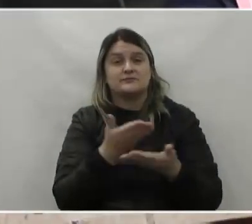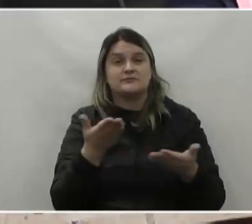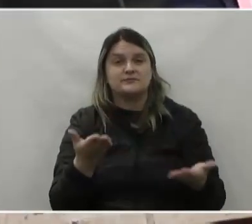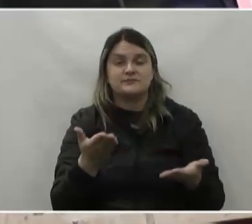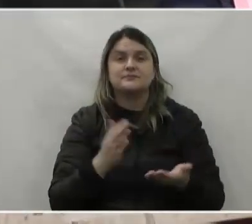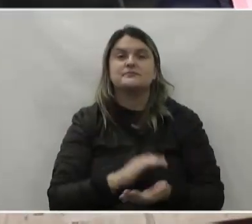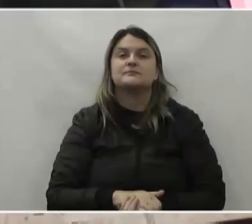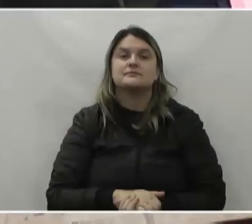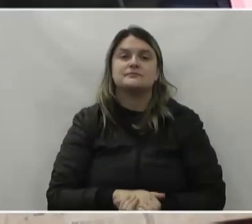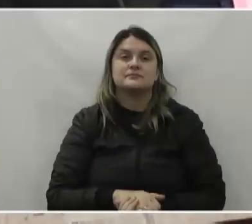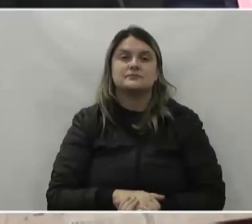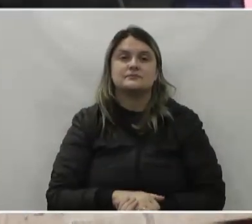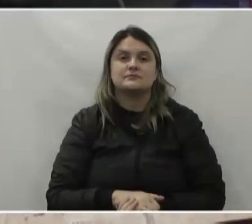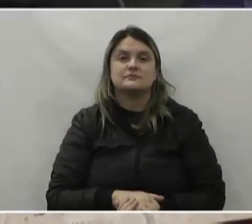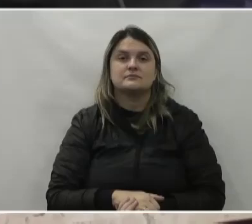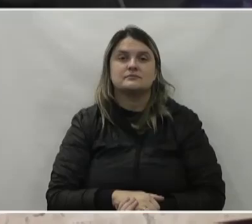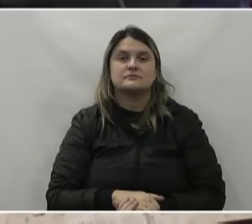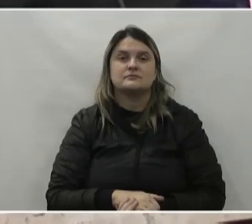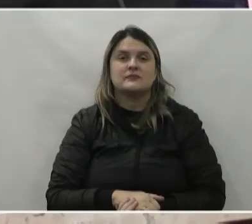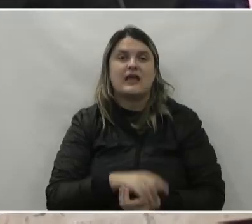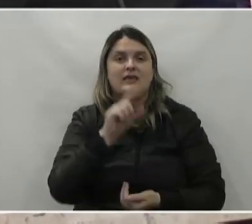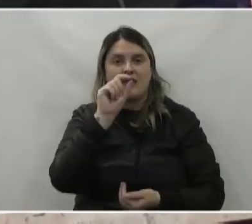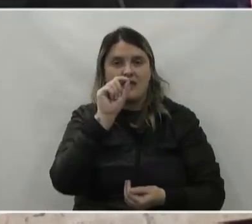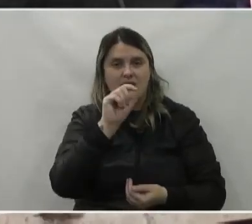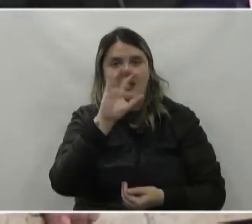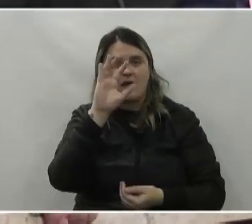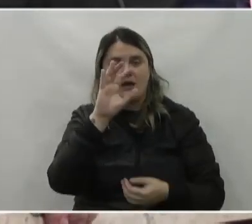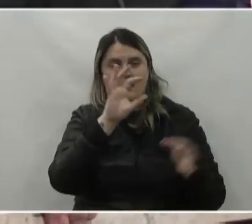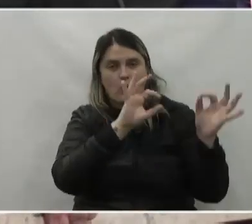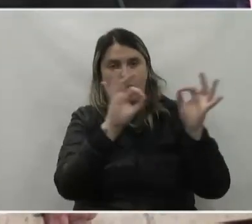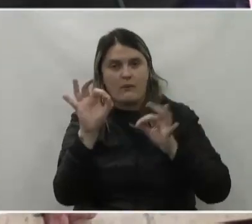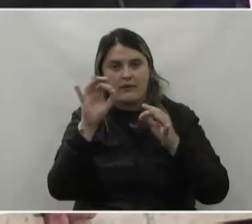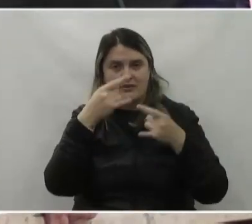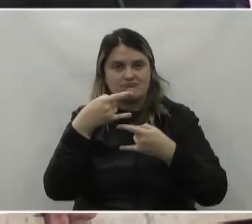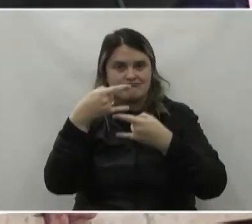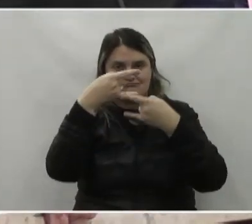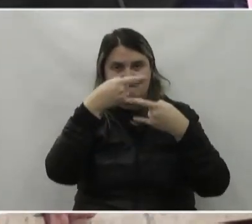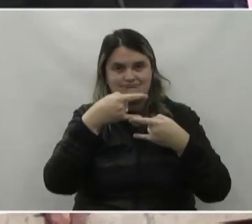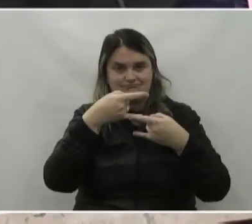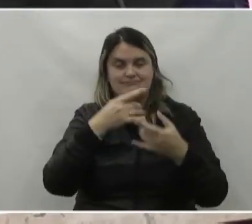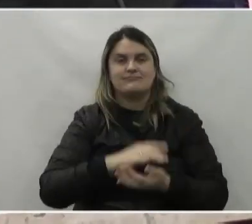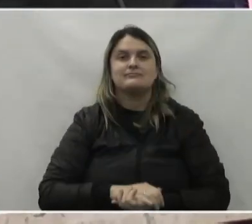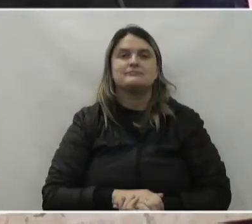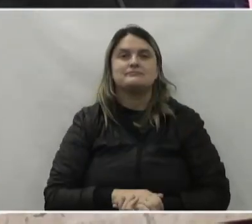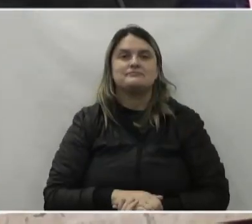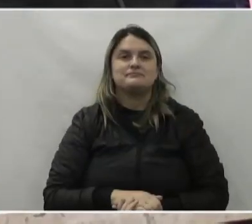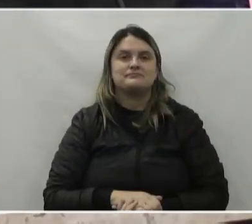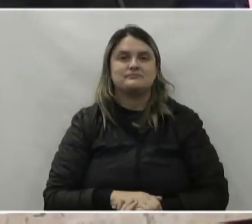todos. Pessoal de casa que está nos ouvindo e nos assistindo.